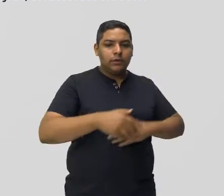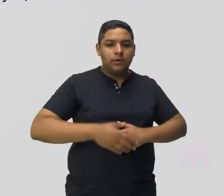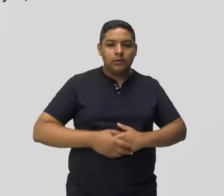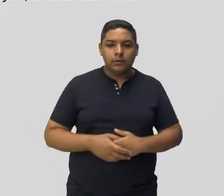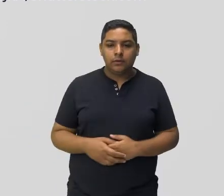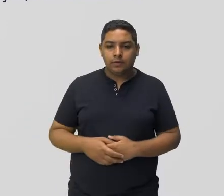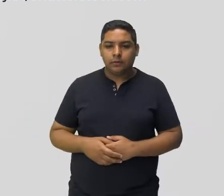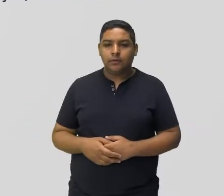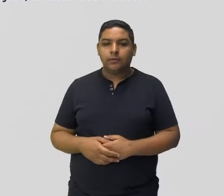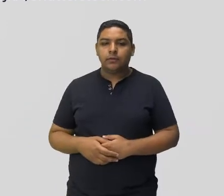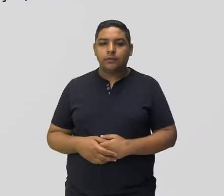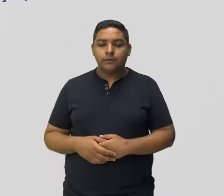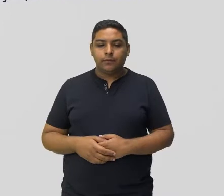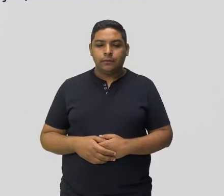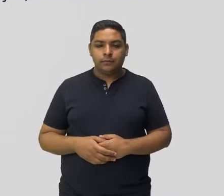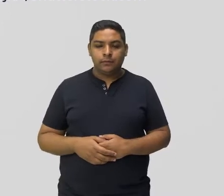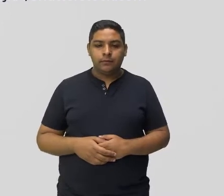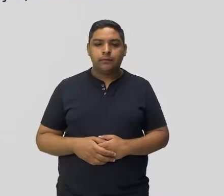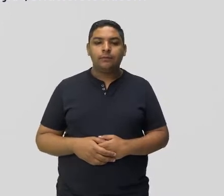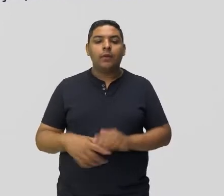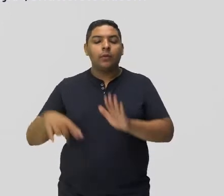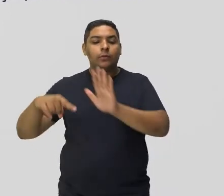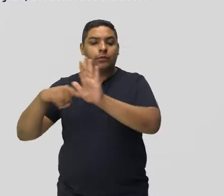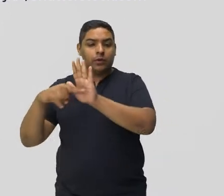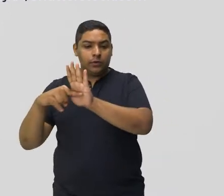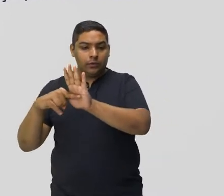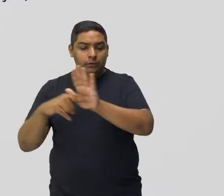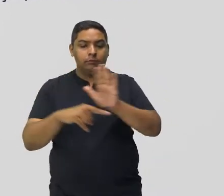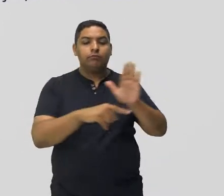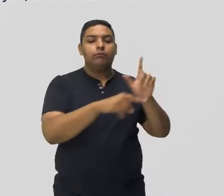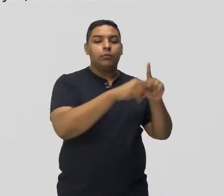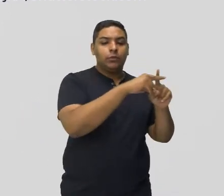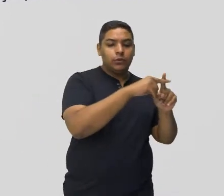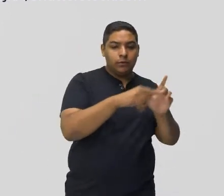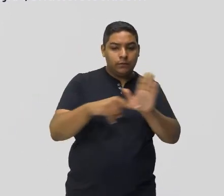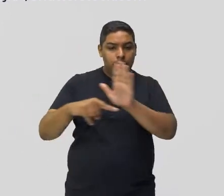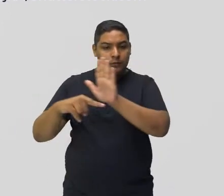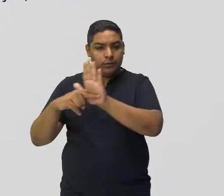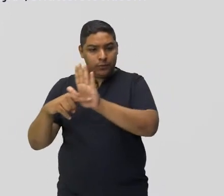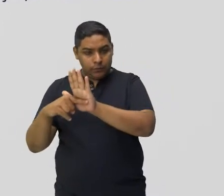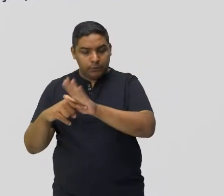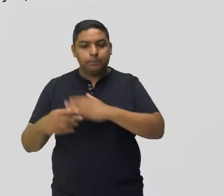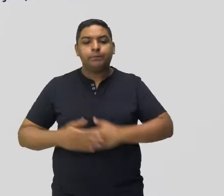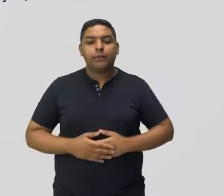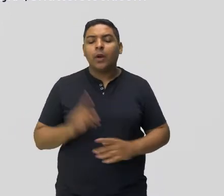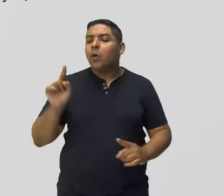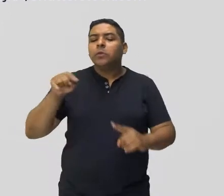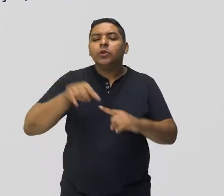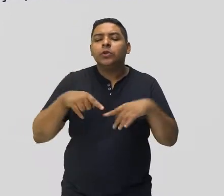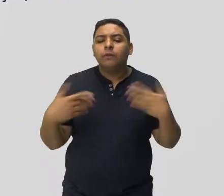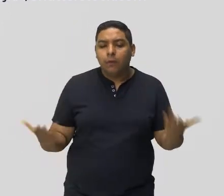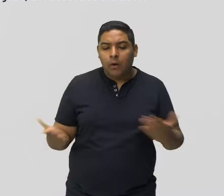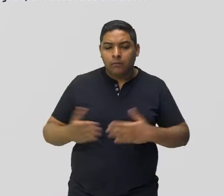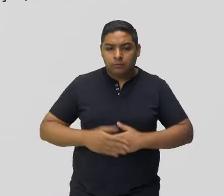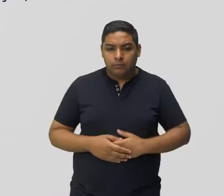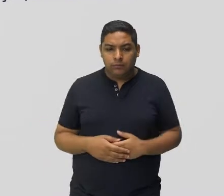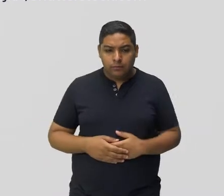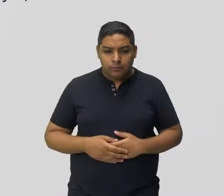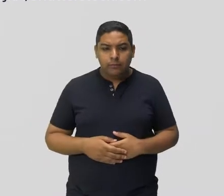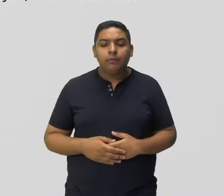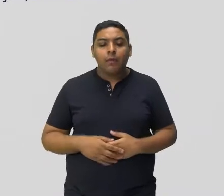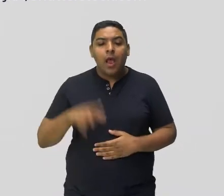negativo, próximo do capacitor e assim sucessivamente. O objetivo de associar capacitores